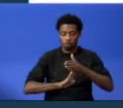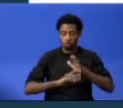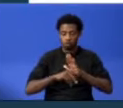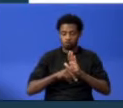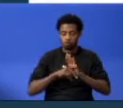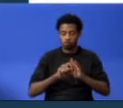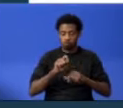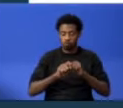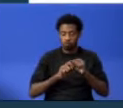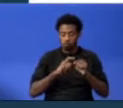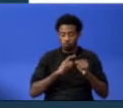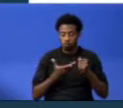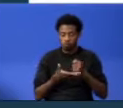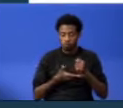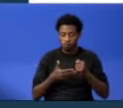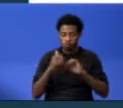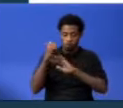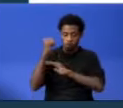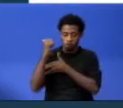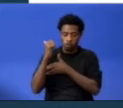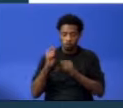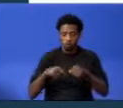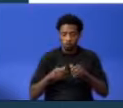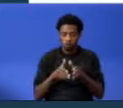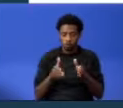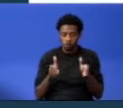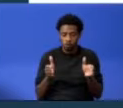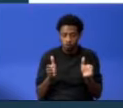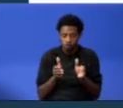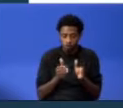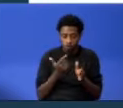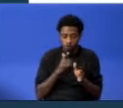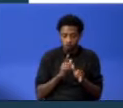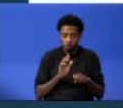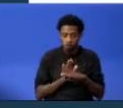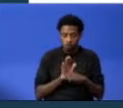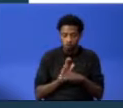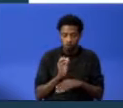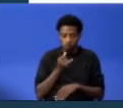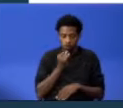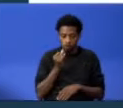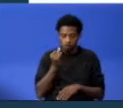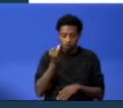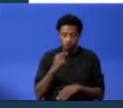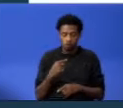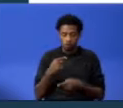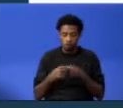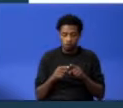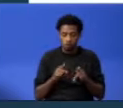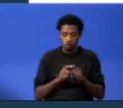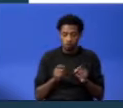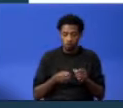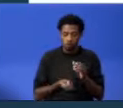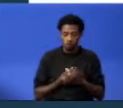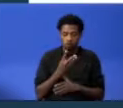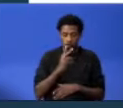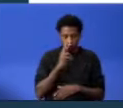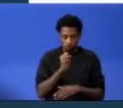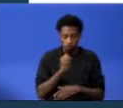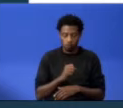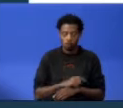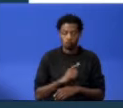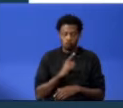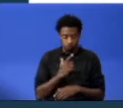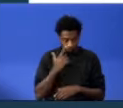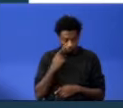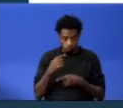ela tem capacidade de encurtar e fazer com que haja produção de energia e, consequentemente, produção de força, que a gente